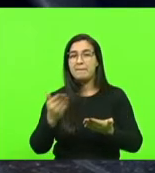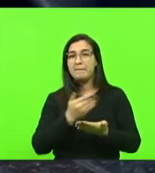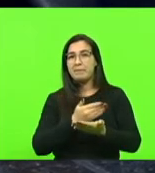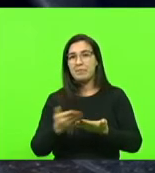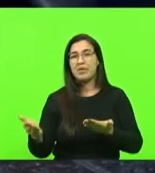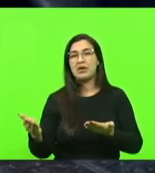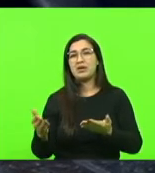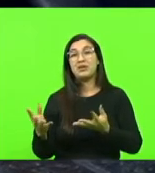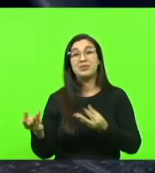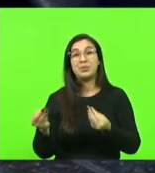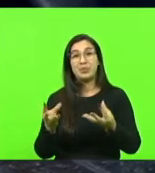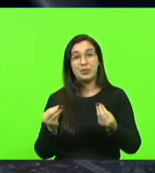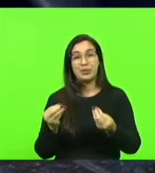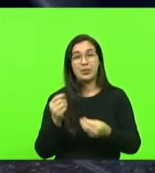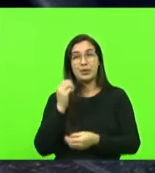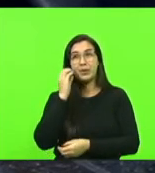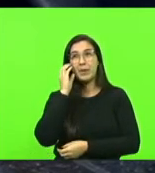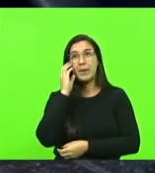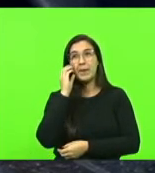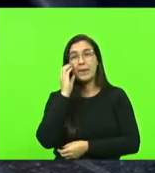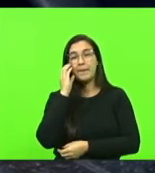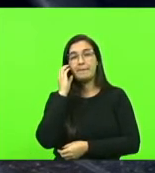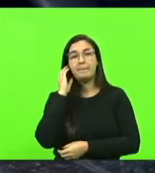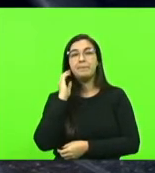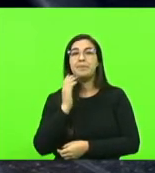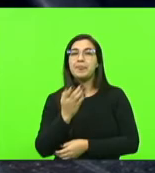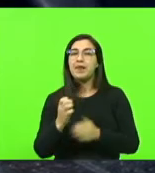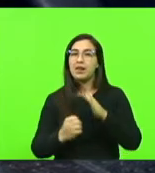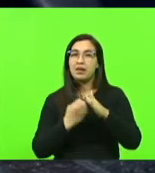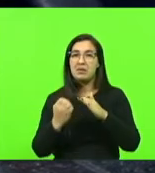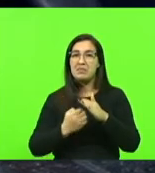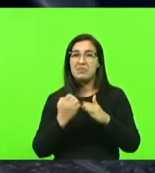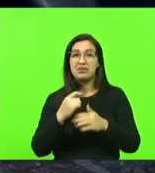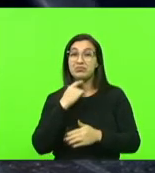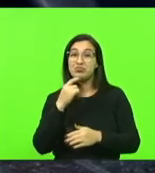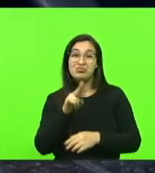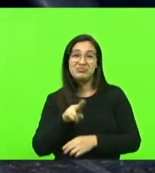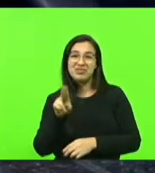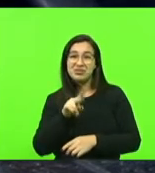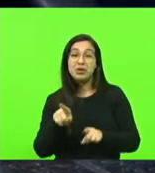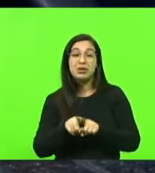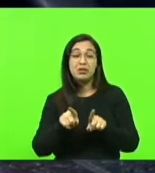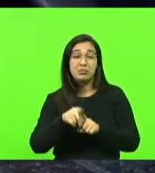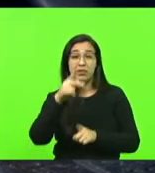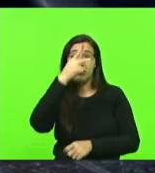efetivo para as empresas e para as pessoas em si. Então,